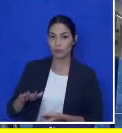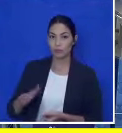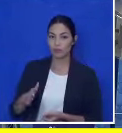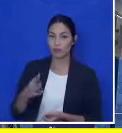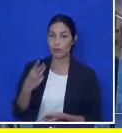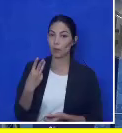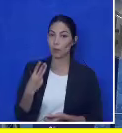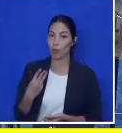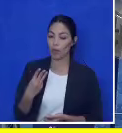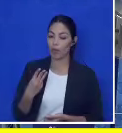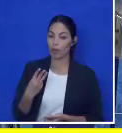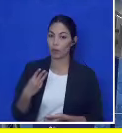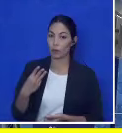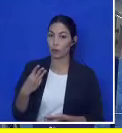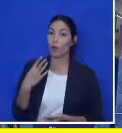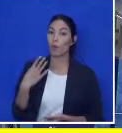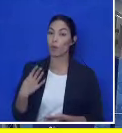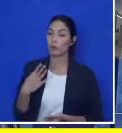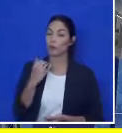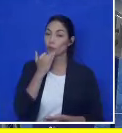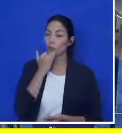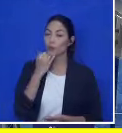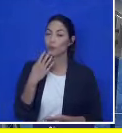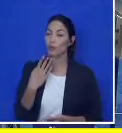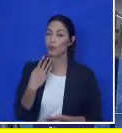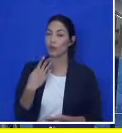em 4 milhões de reais.